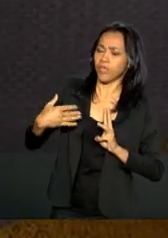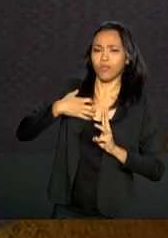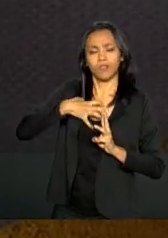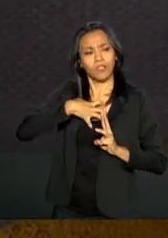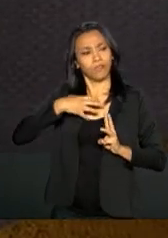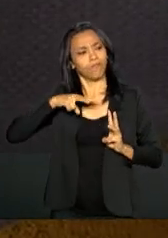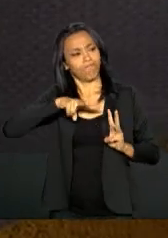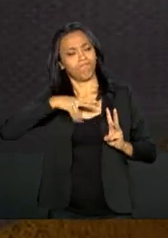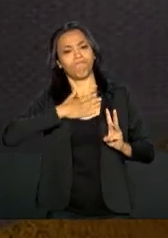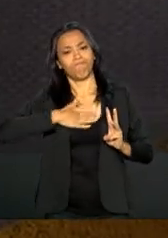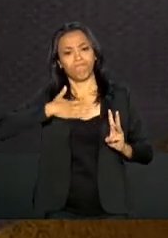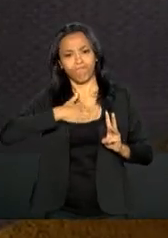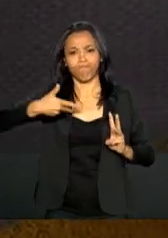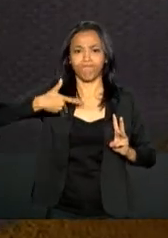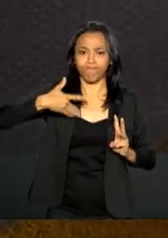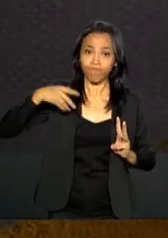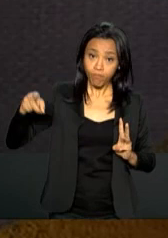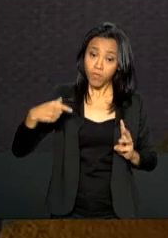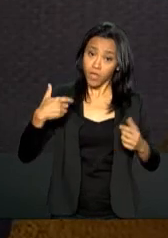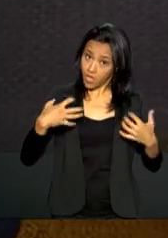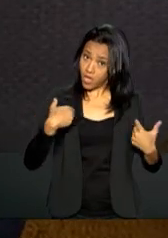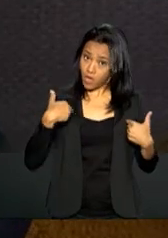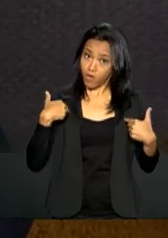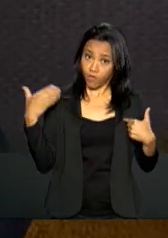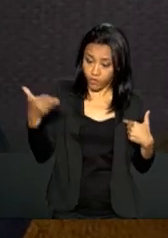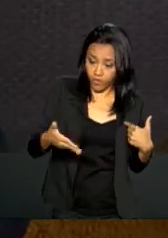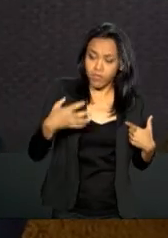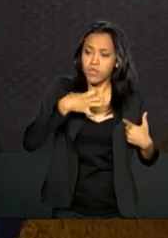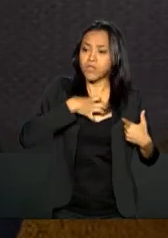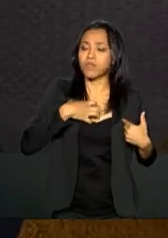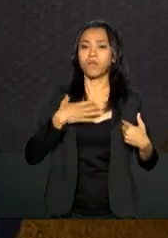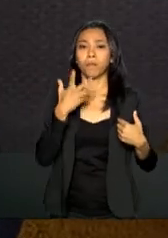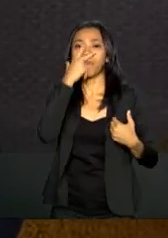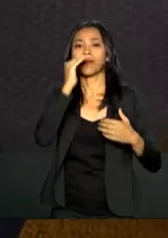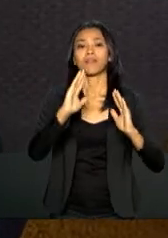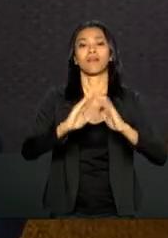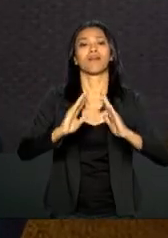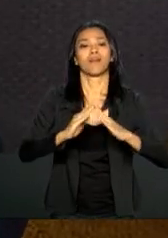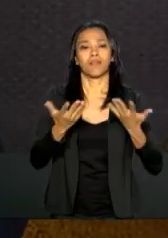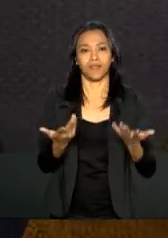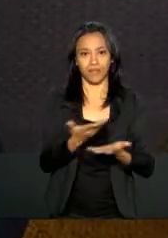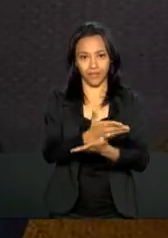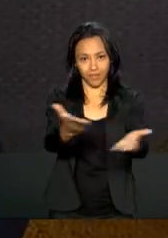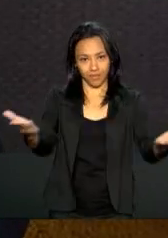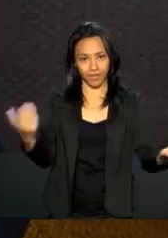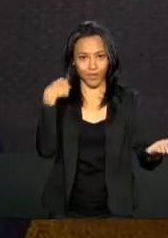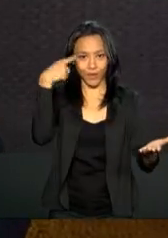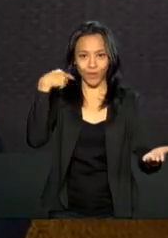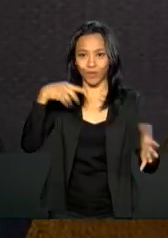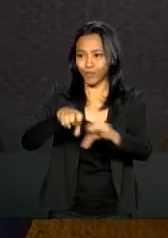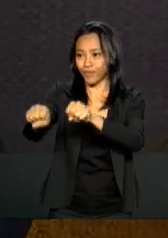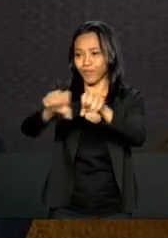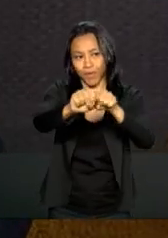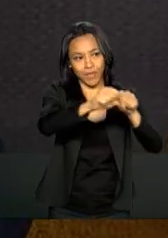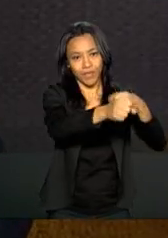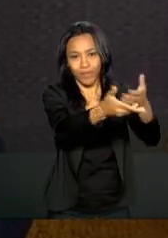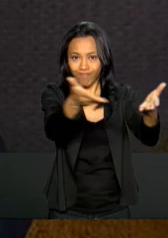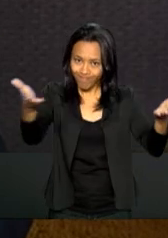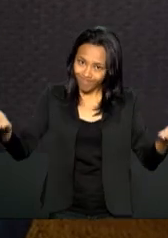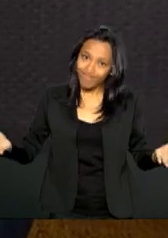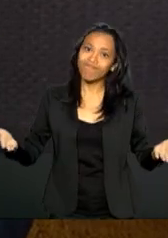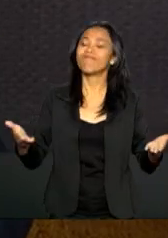satisfação porque eu me sinto em casa que entre os companheiros da classe jurídica e de uma classe jurídica